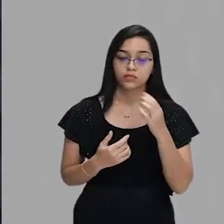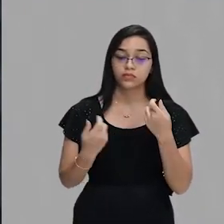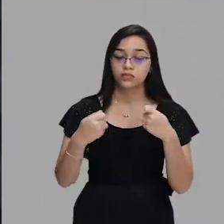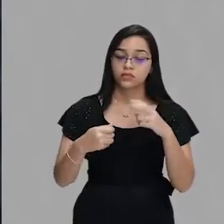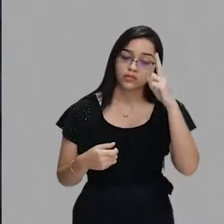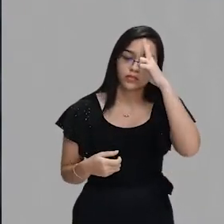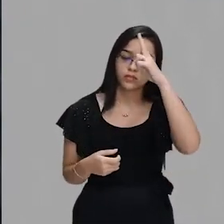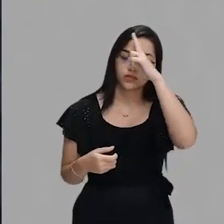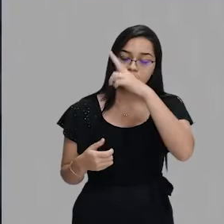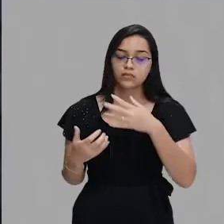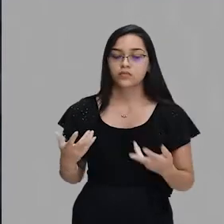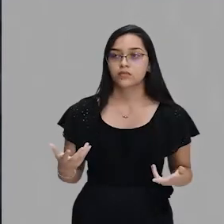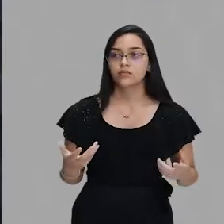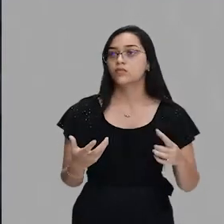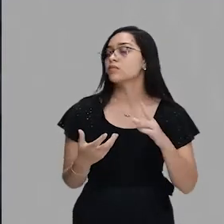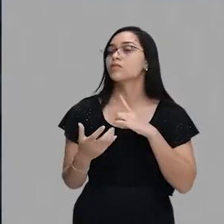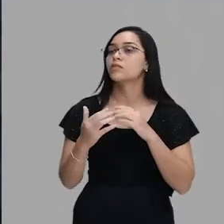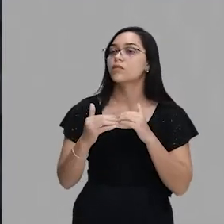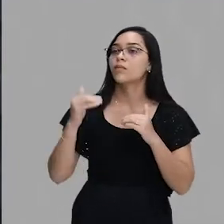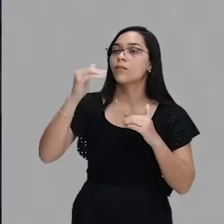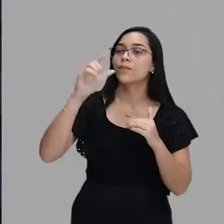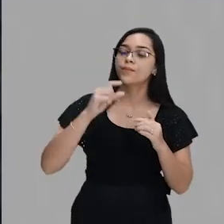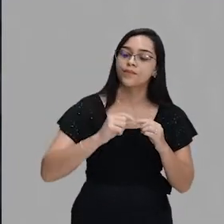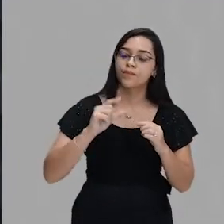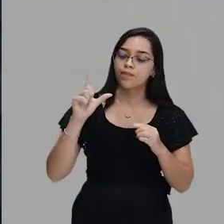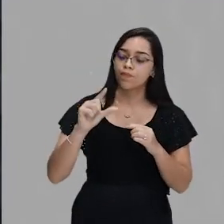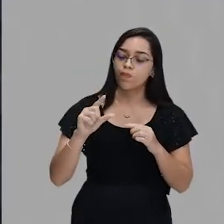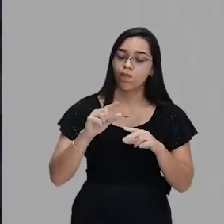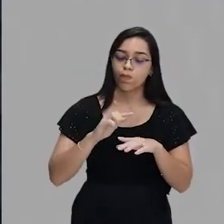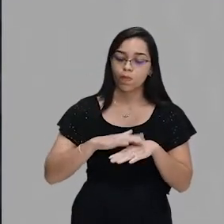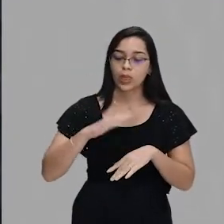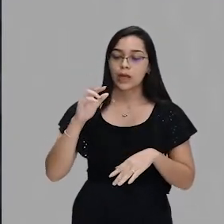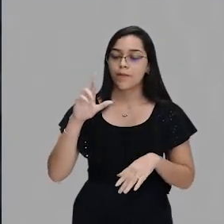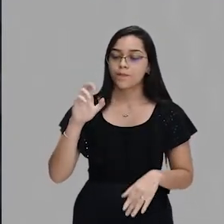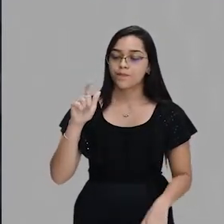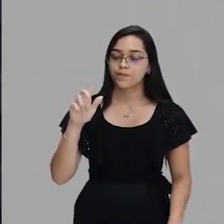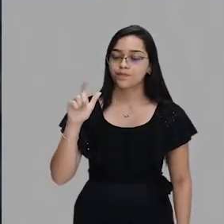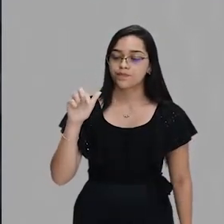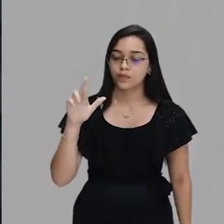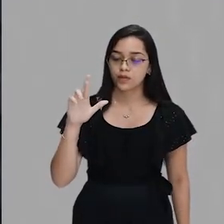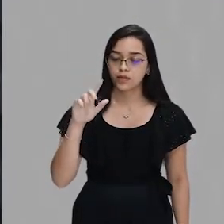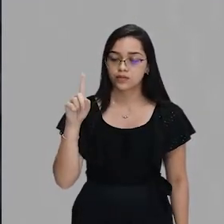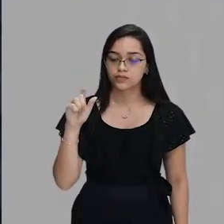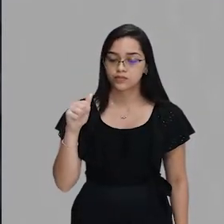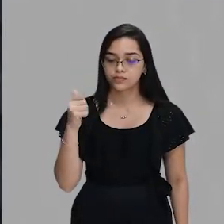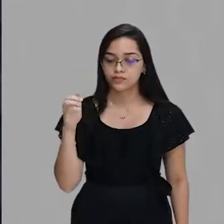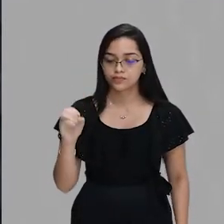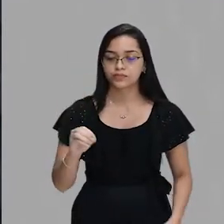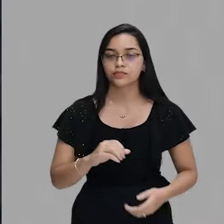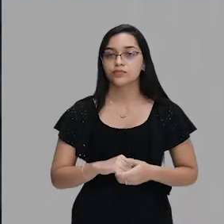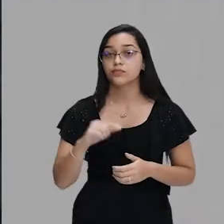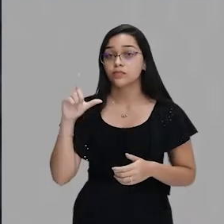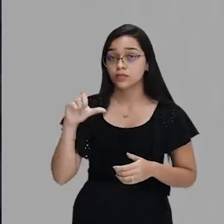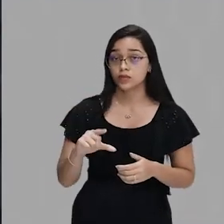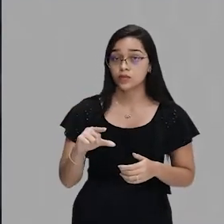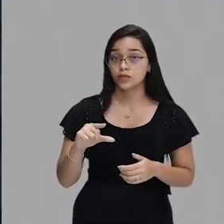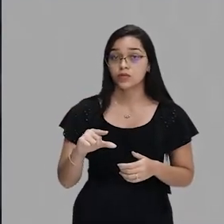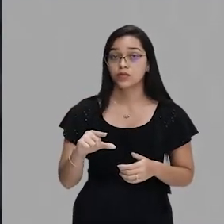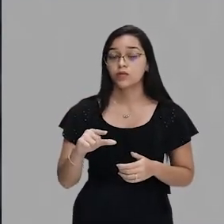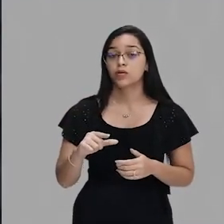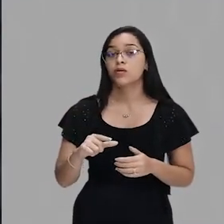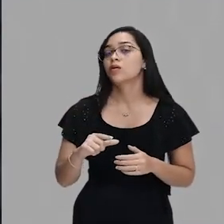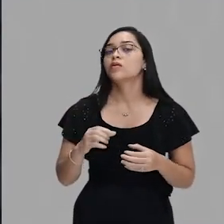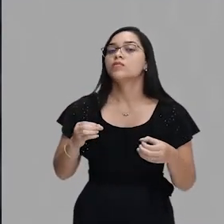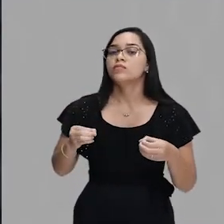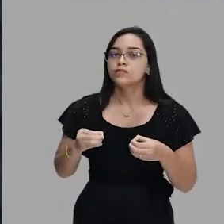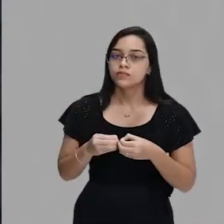seguinte, quanto maior o desvio padrão, mais irregular ele é. Tá? Quanto menor o desvio padrão,